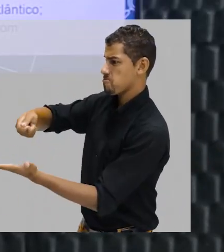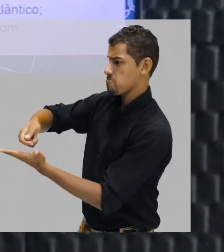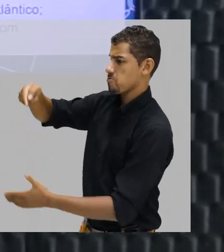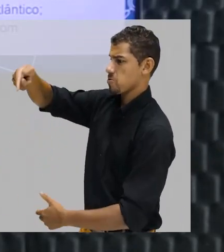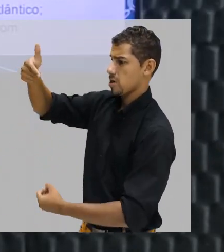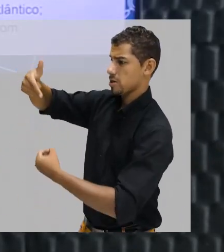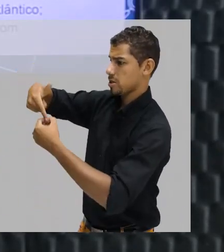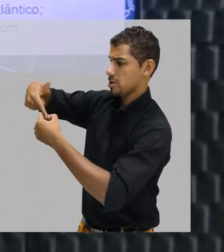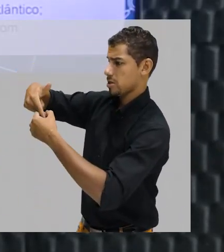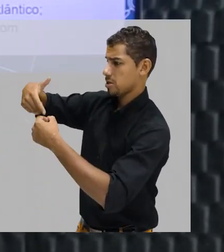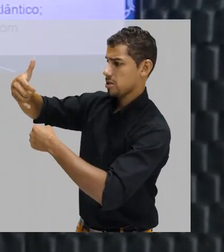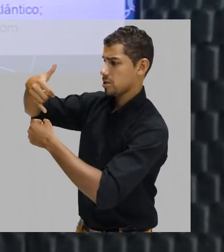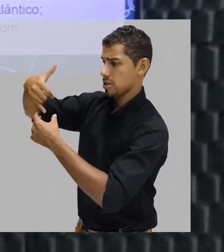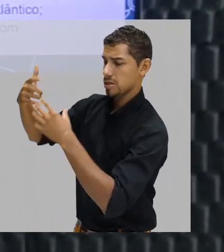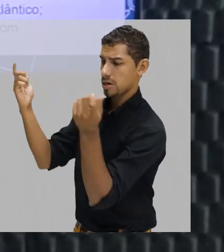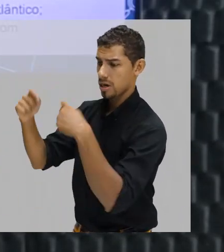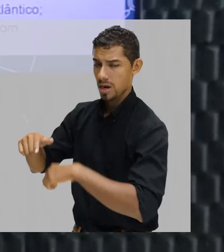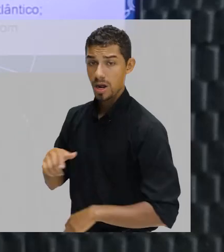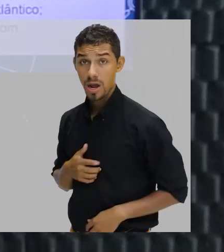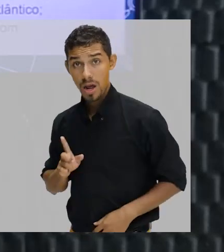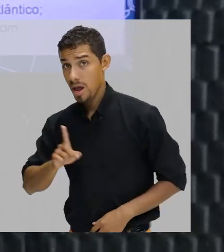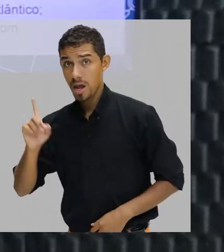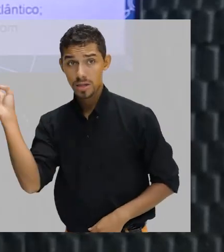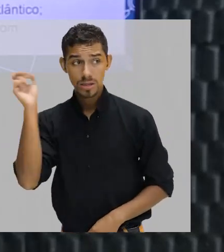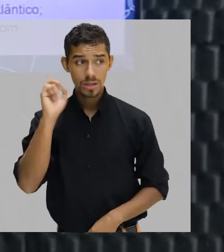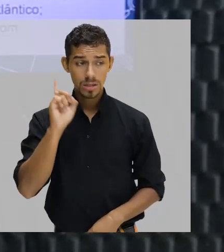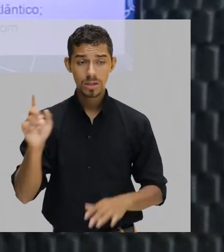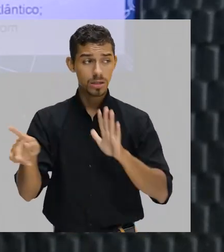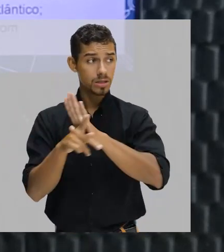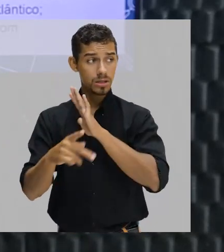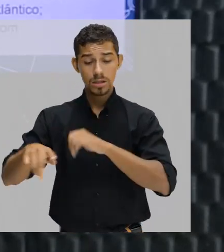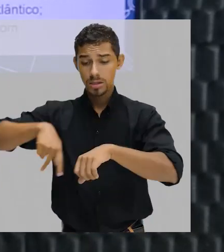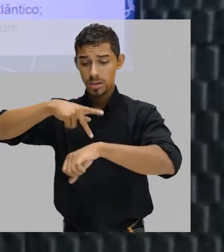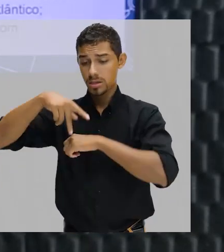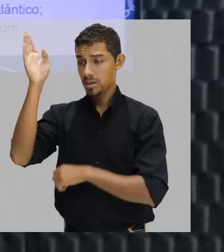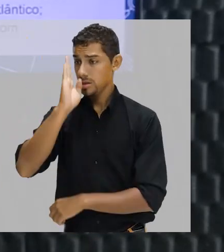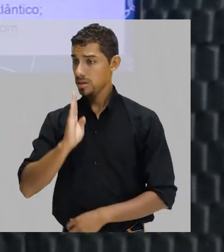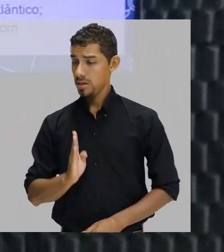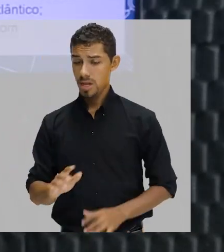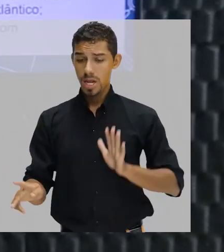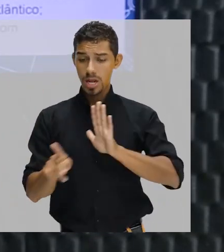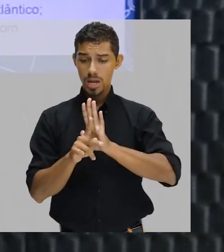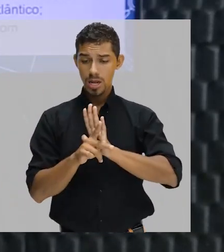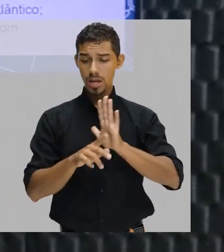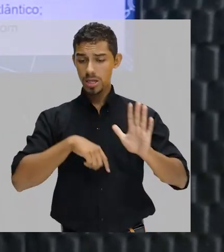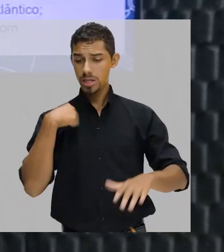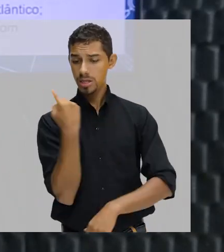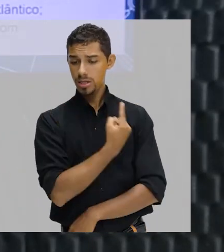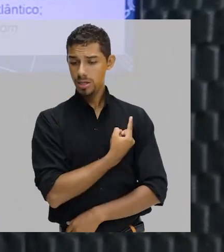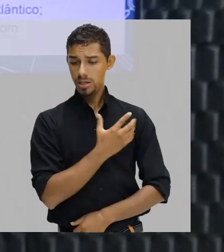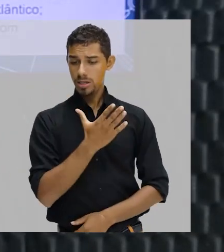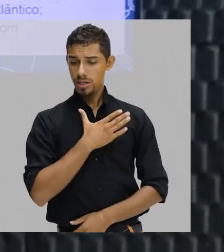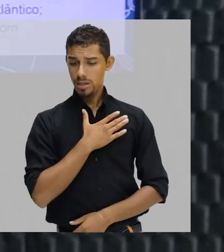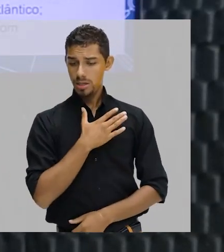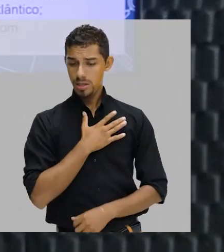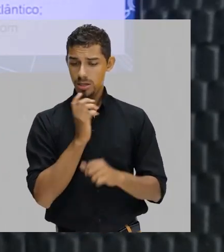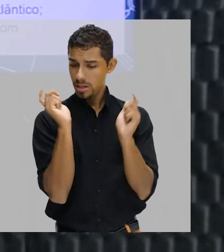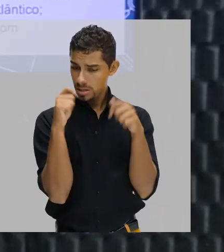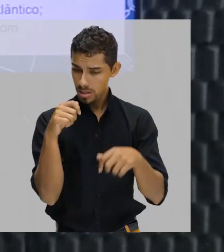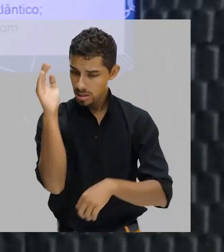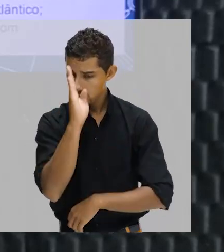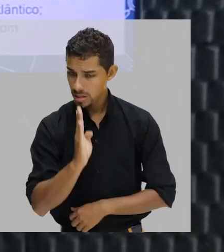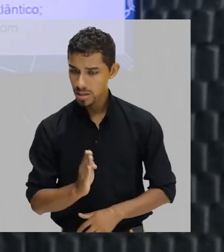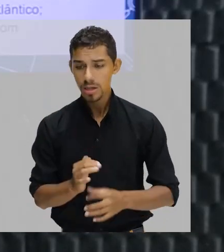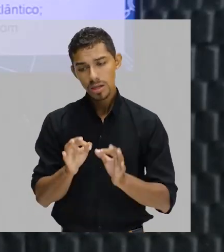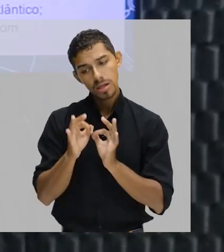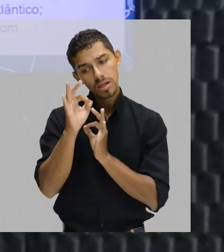do pré-sal, porque está dentro do território. Se está dentro do território brasileiro, é o quê? É nosso, galera, tá certo? E, Marcos, e depois dos 150